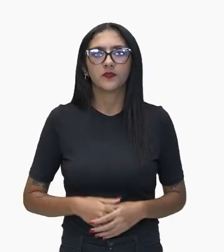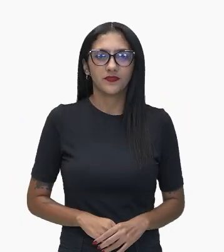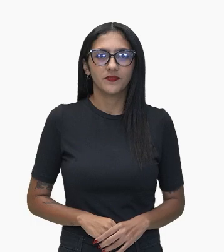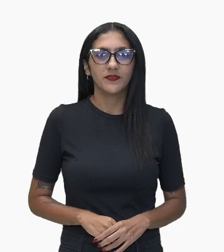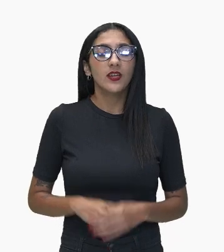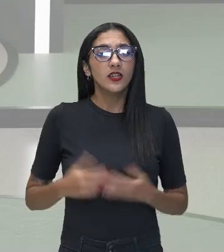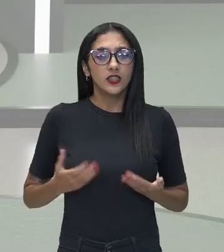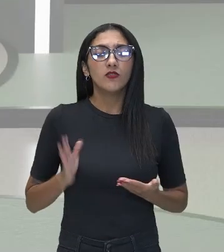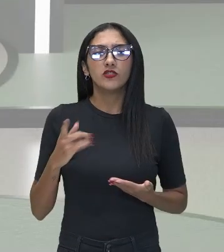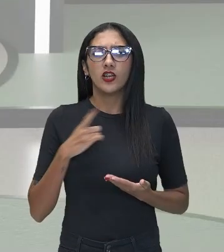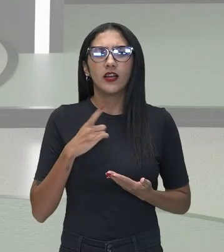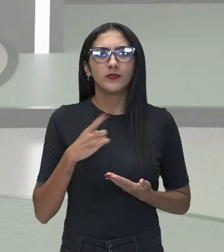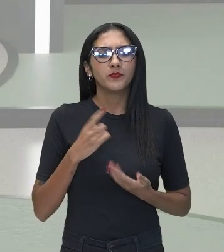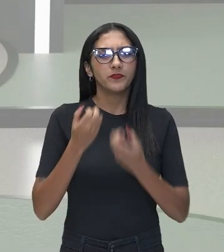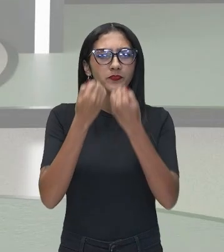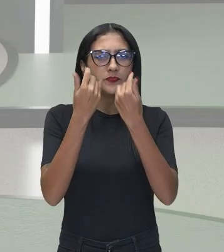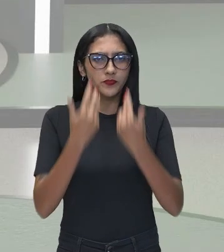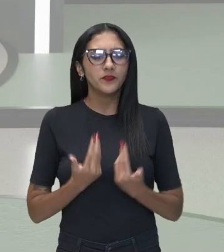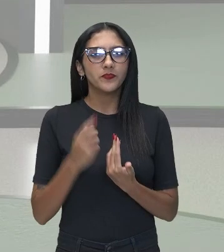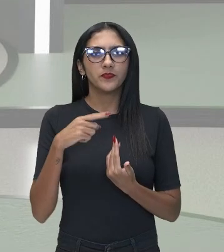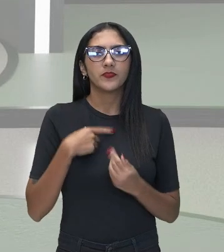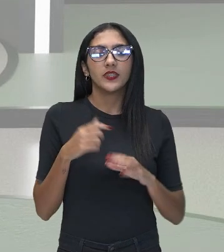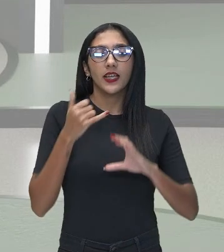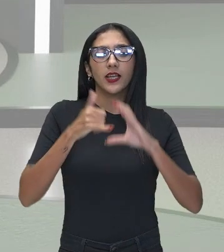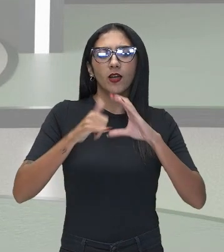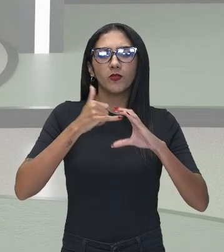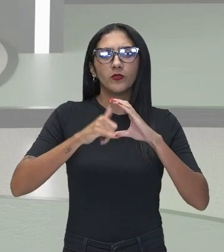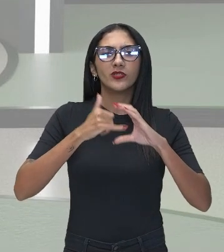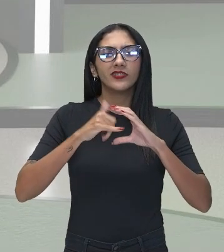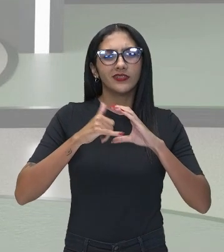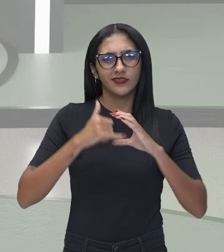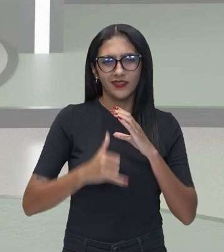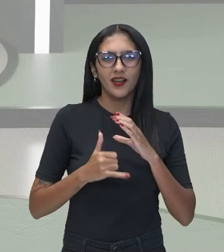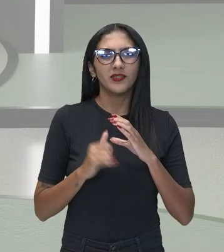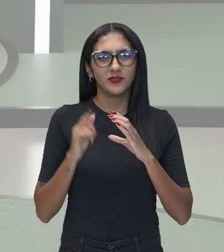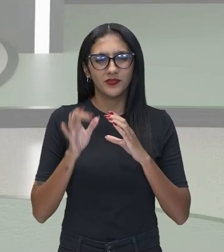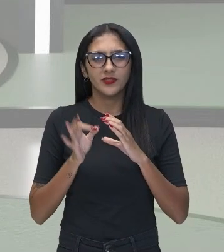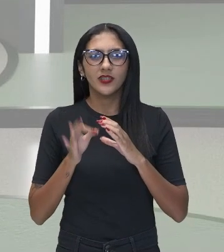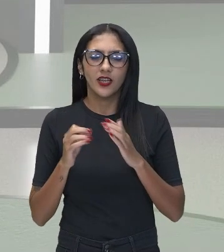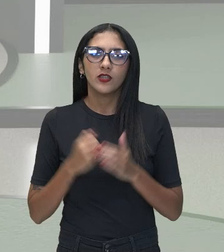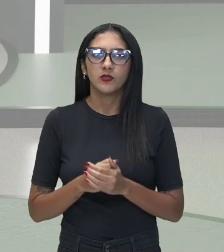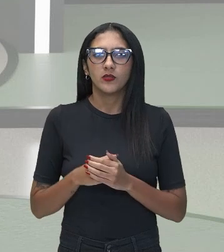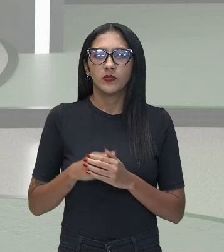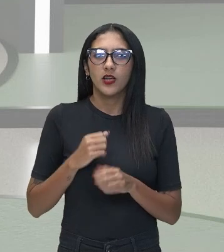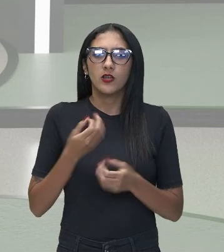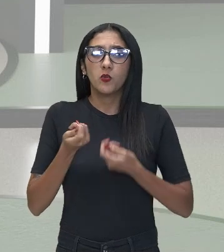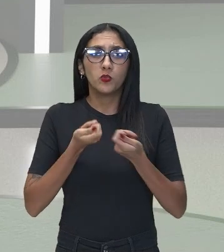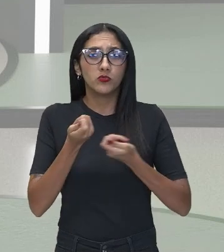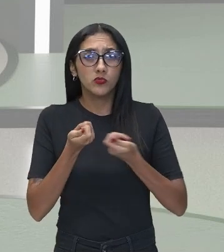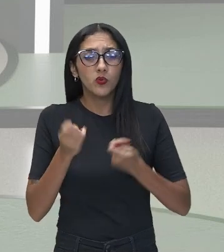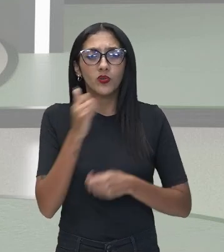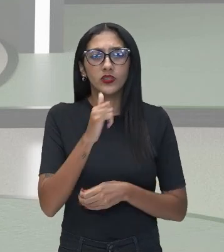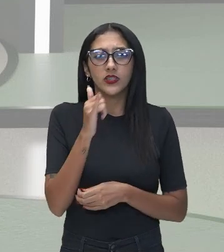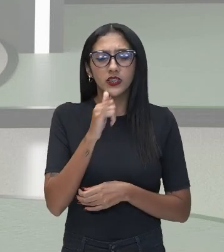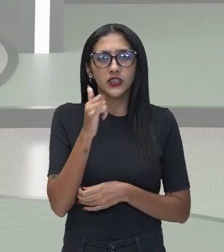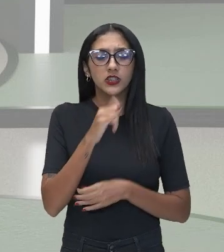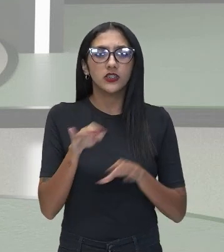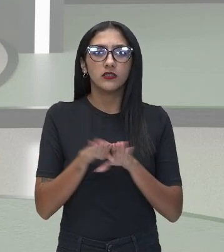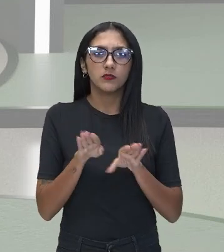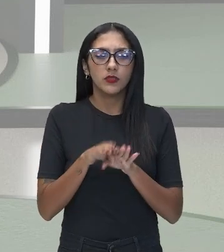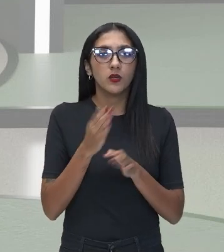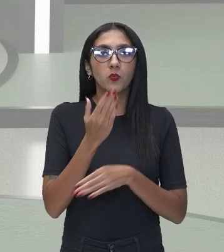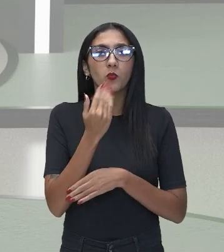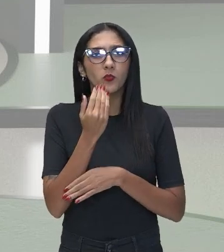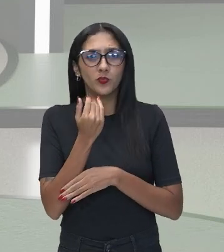que a gente está falando de carboidratos, né? Falando ali de reserva de energia, falando de